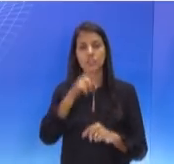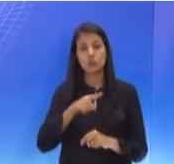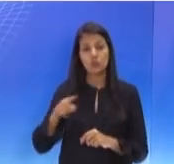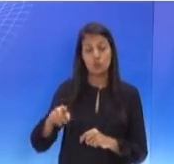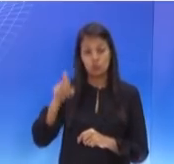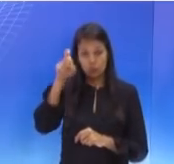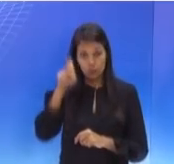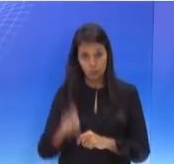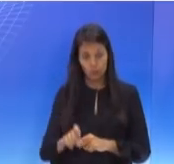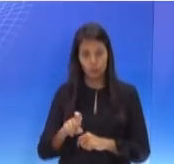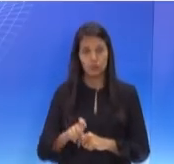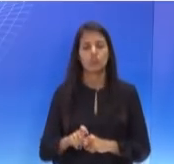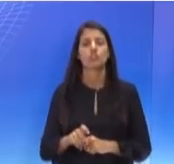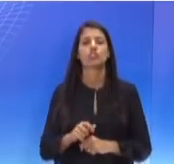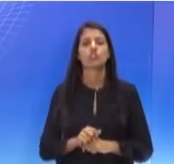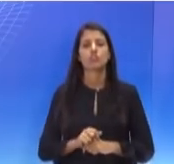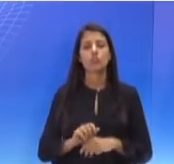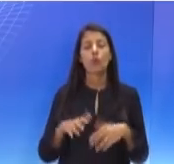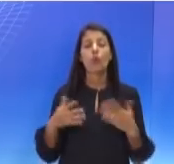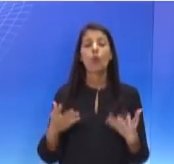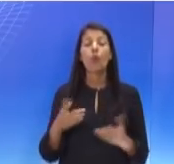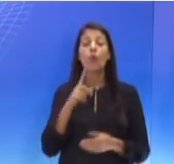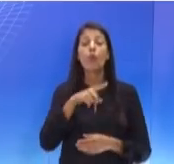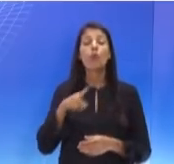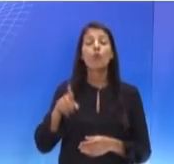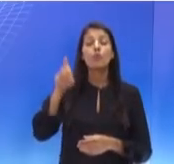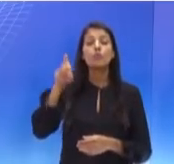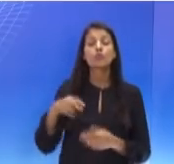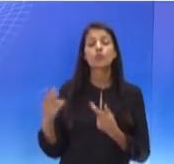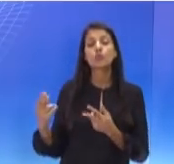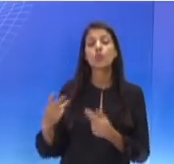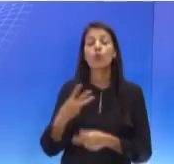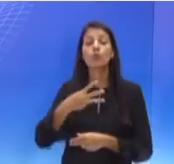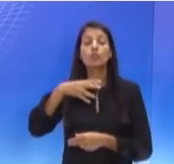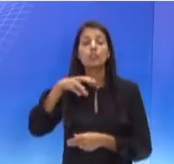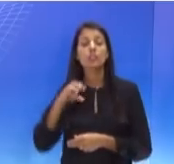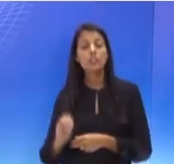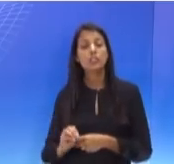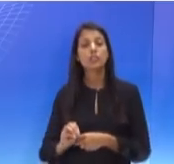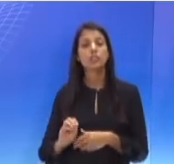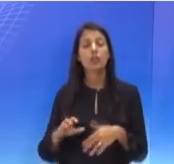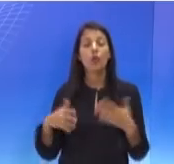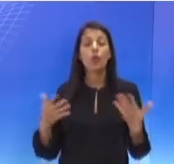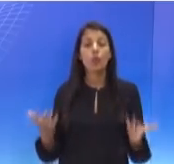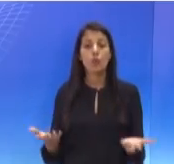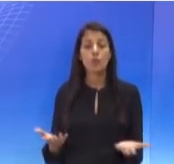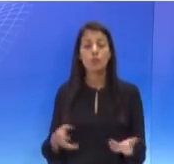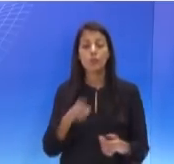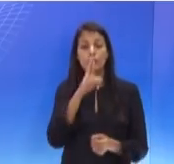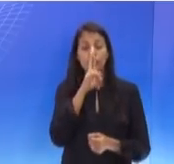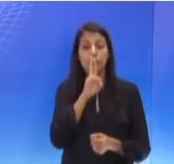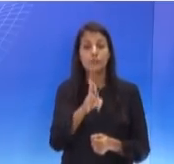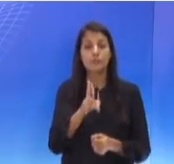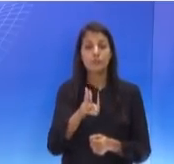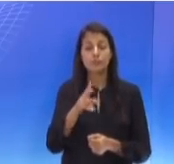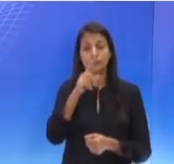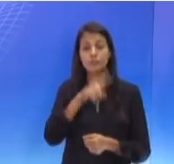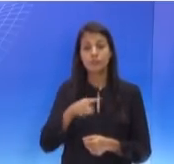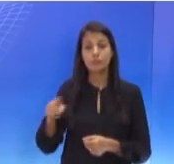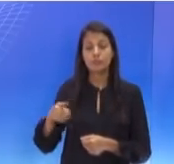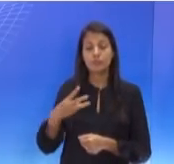x, ele nos disse que foi de 30 graus. Então, o seno de 30 é meio,